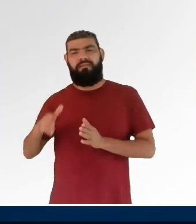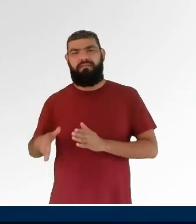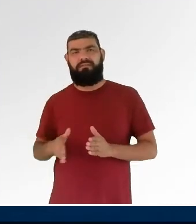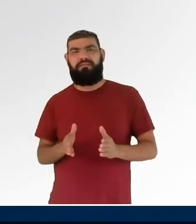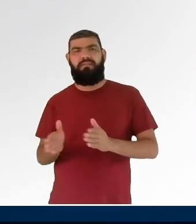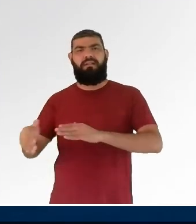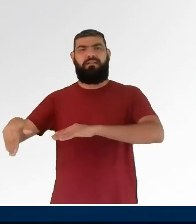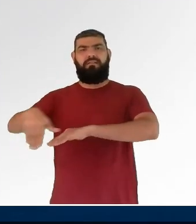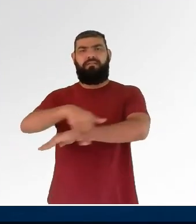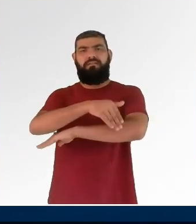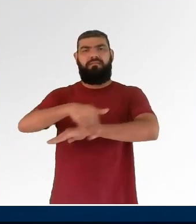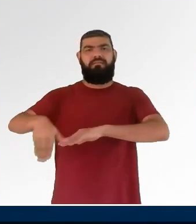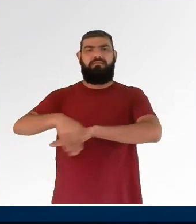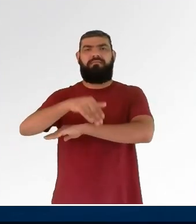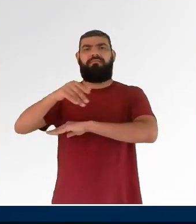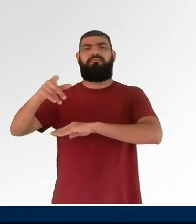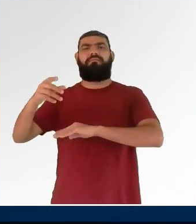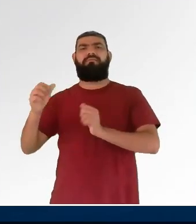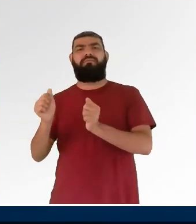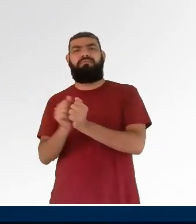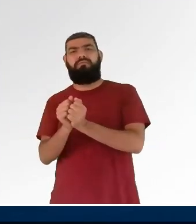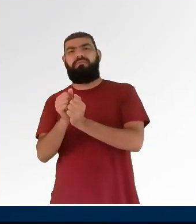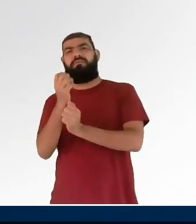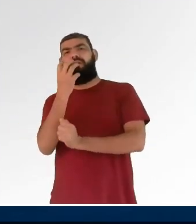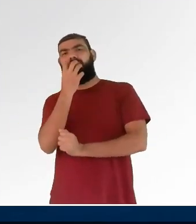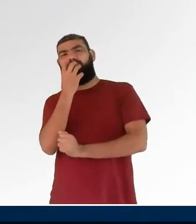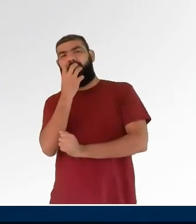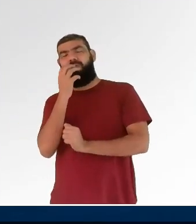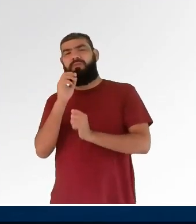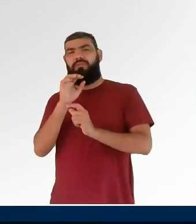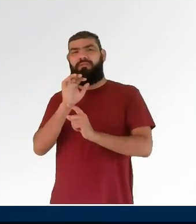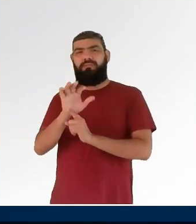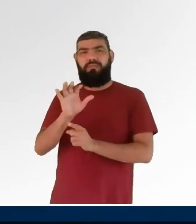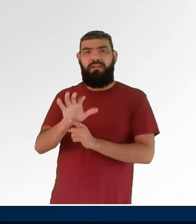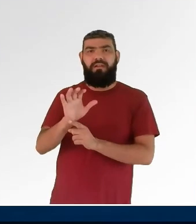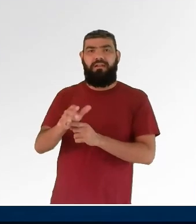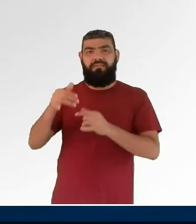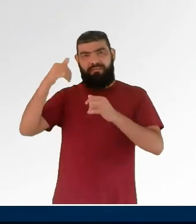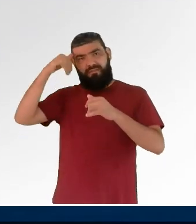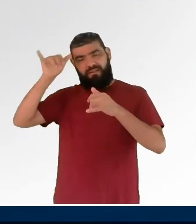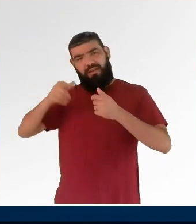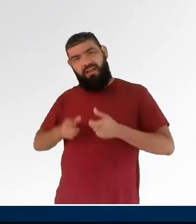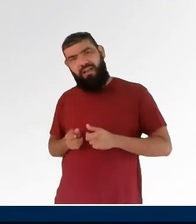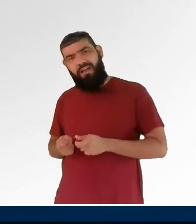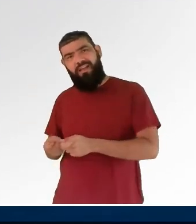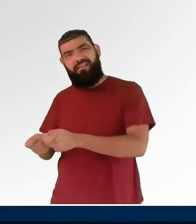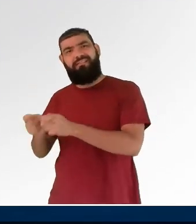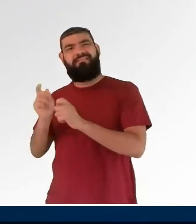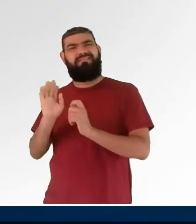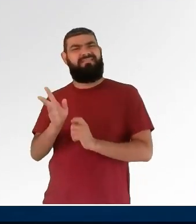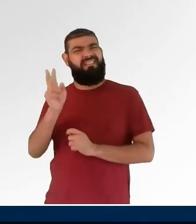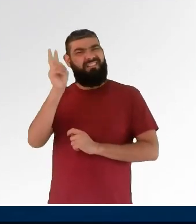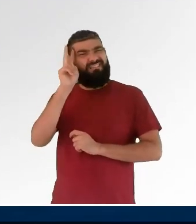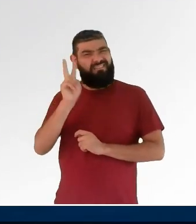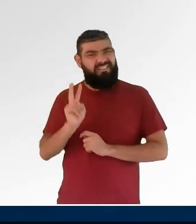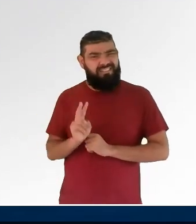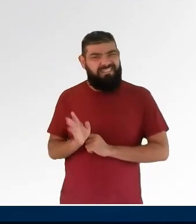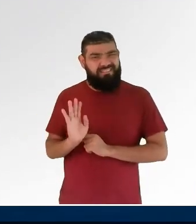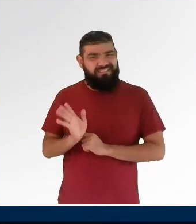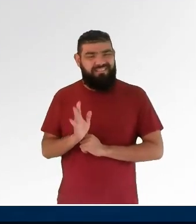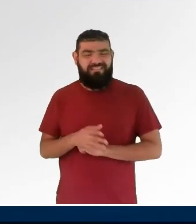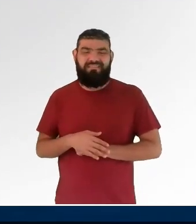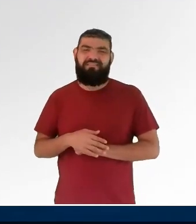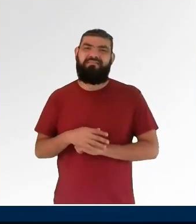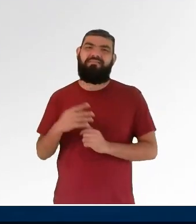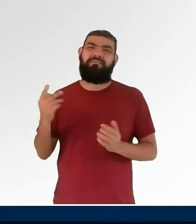cachorrinho, possivelmente, que ajudava a condução do gado. Já viveu alguma história assim? E aparecia o quê?